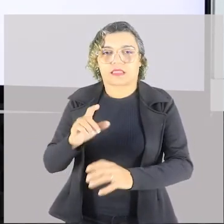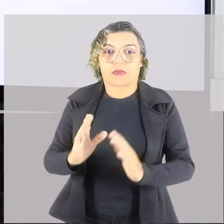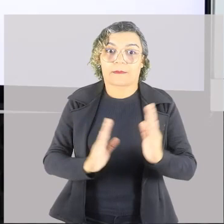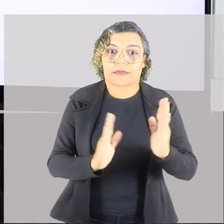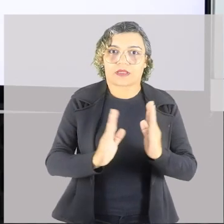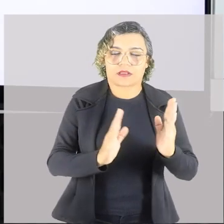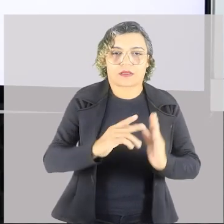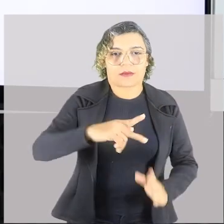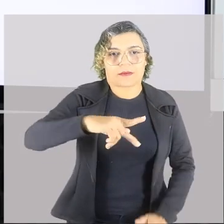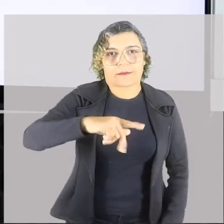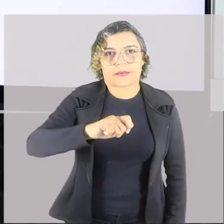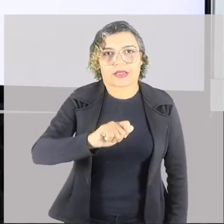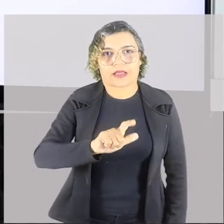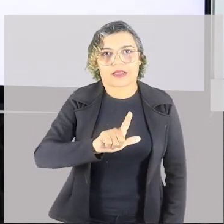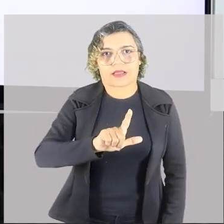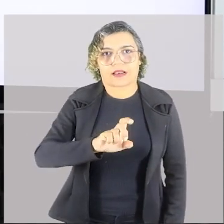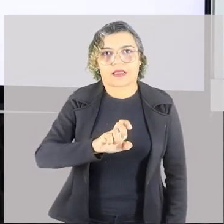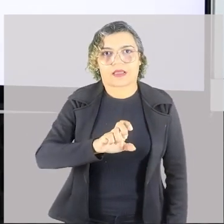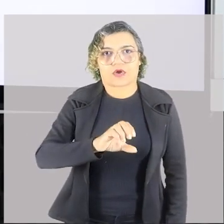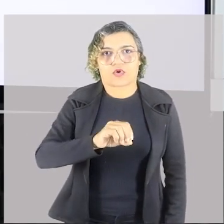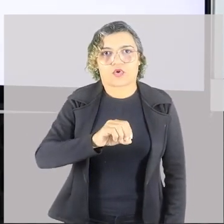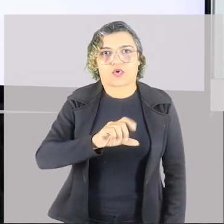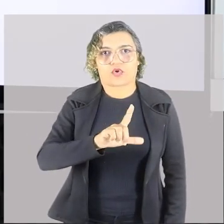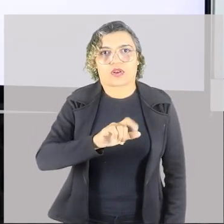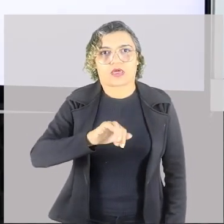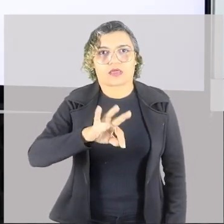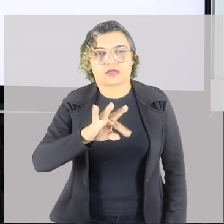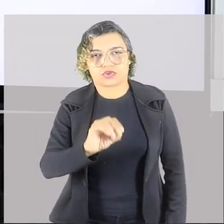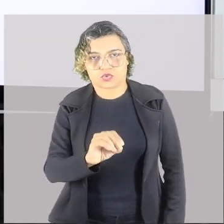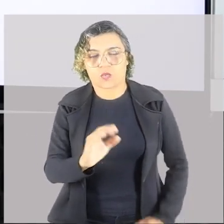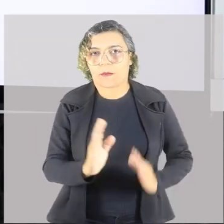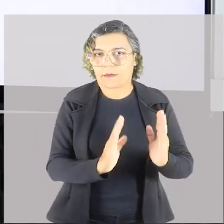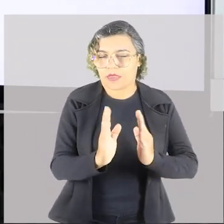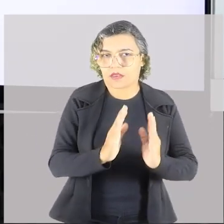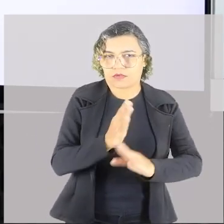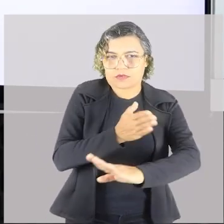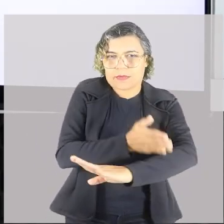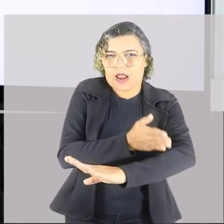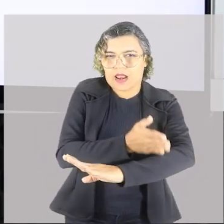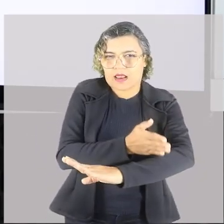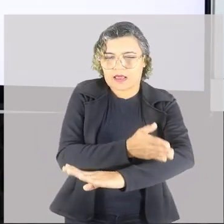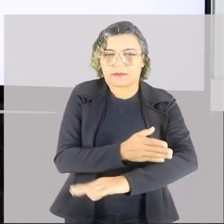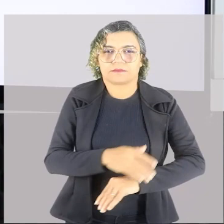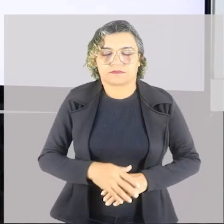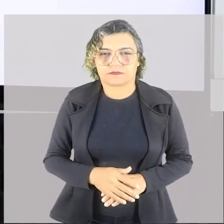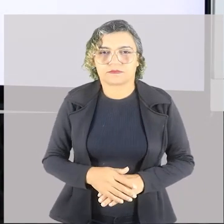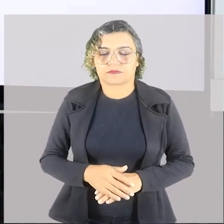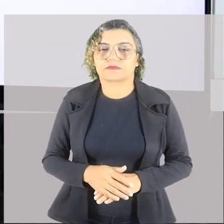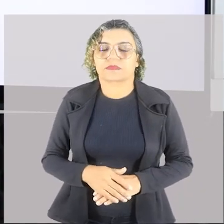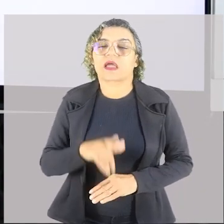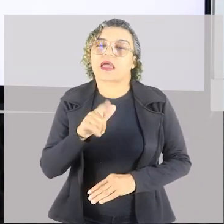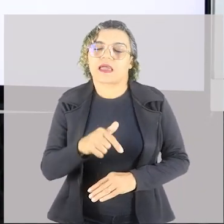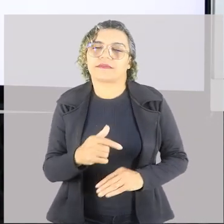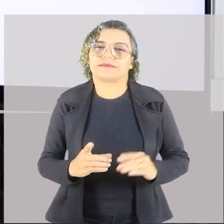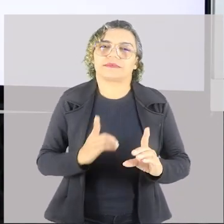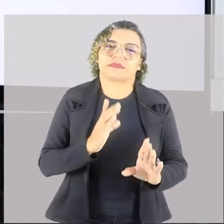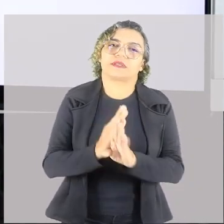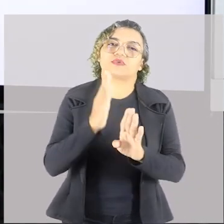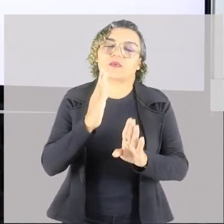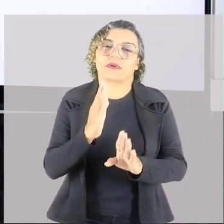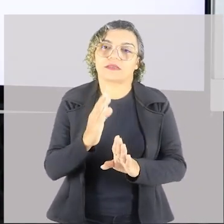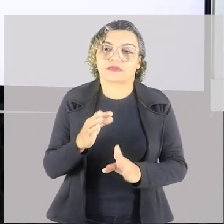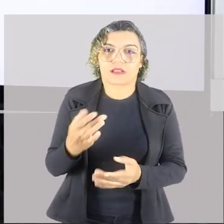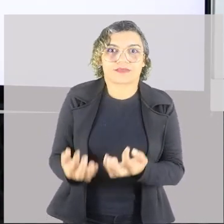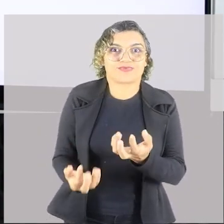de paleolítico, da transição do período paleolítico para o neolítico, o período de descoberta do